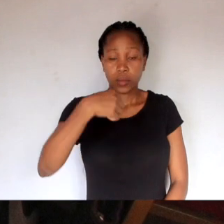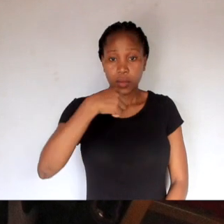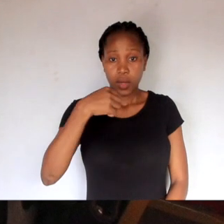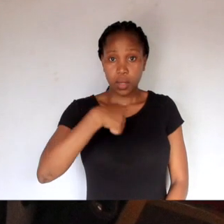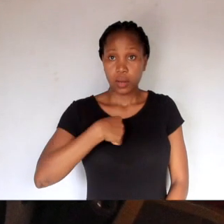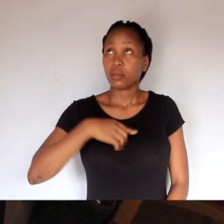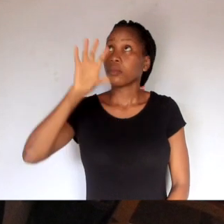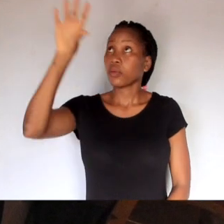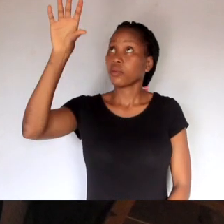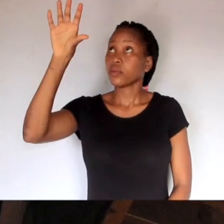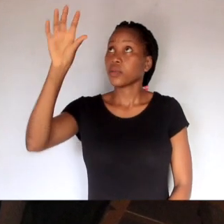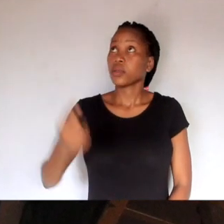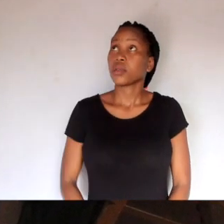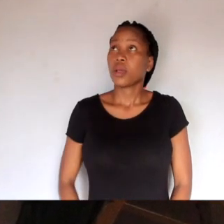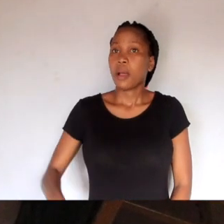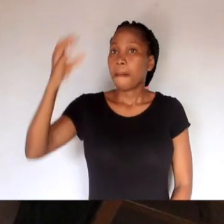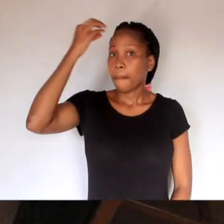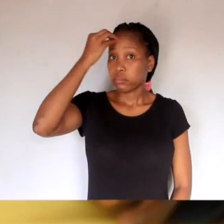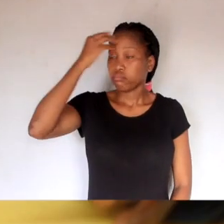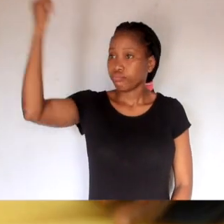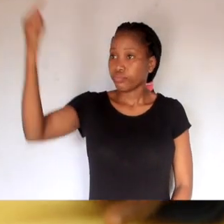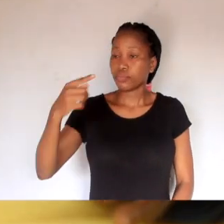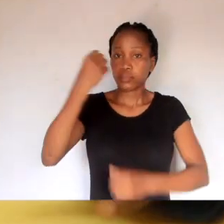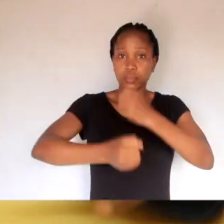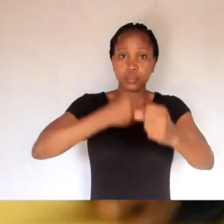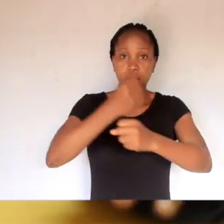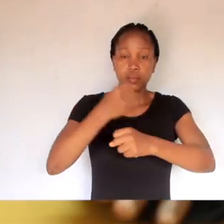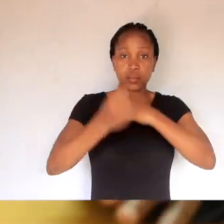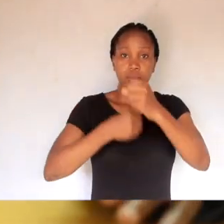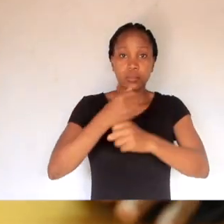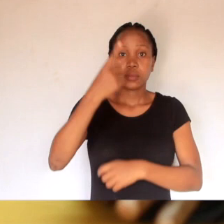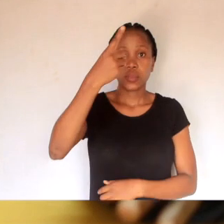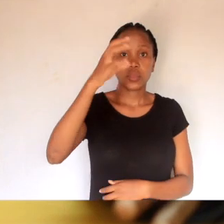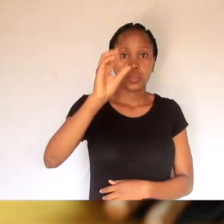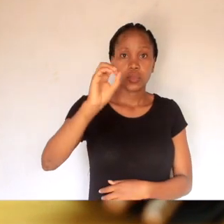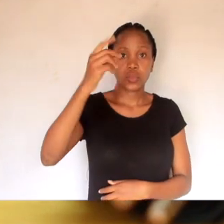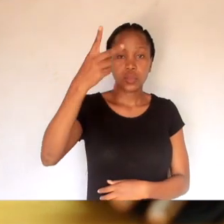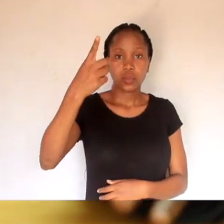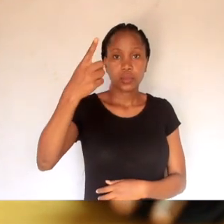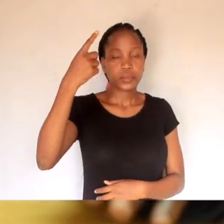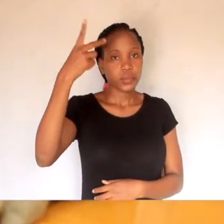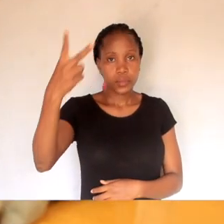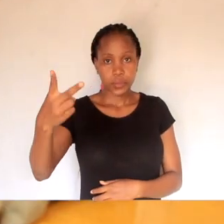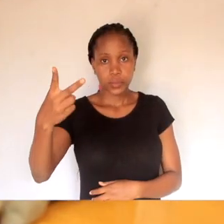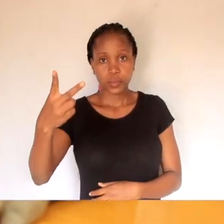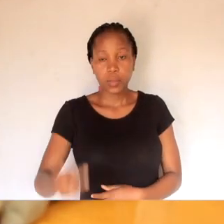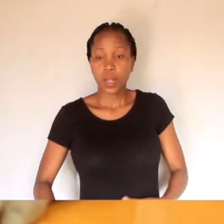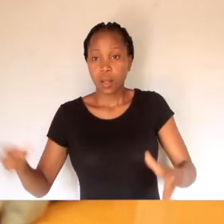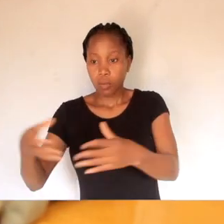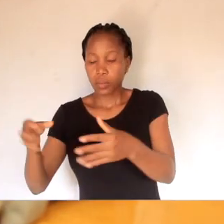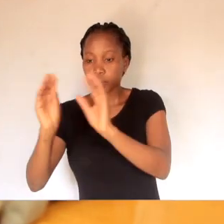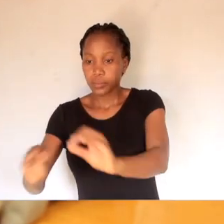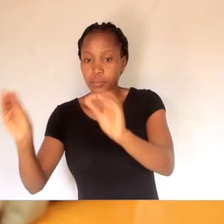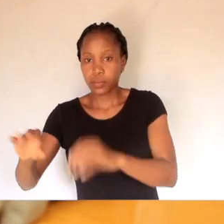em 2012, fui incorporado como membro de direção no Movimento Educação para Todos. Que nessa altura